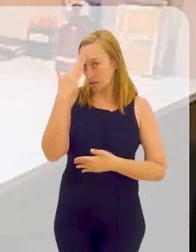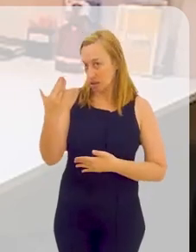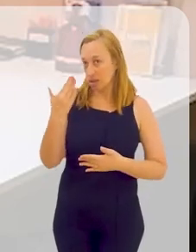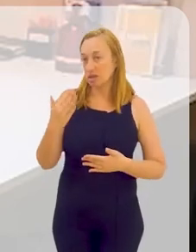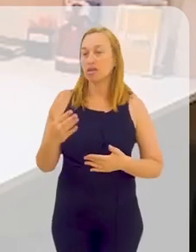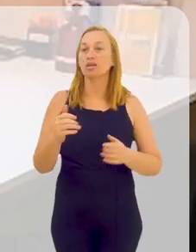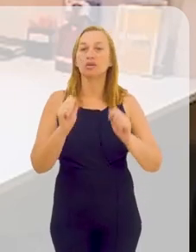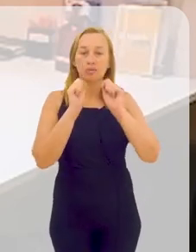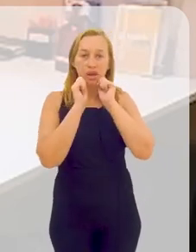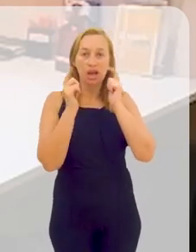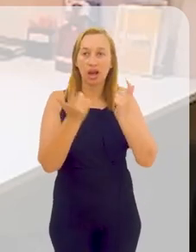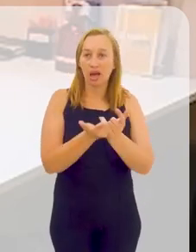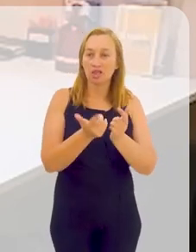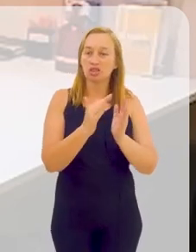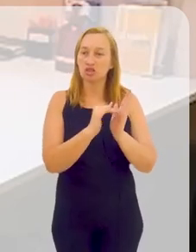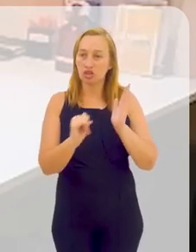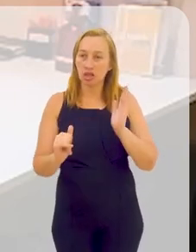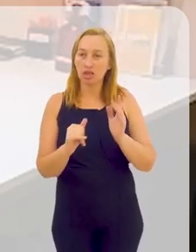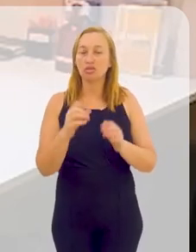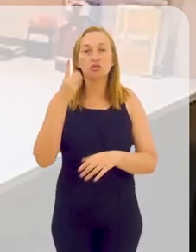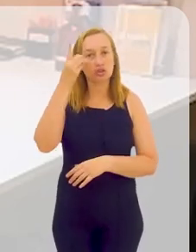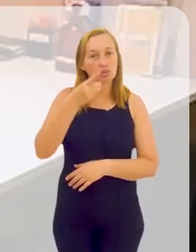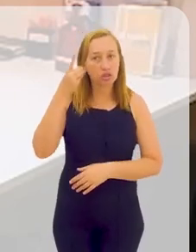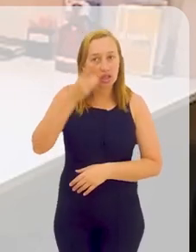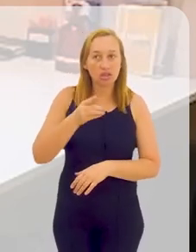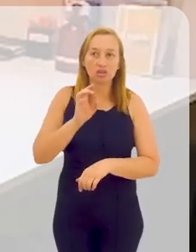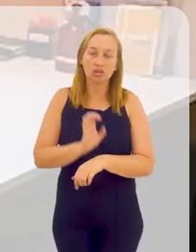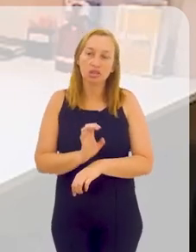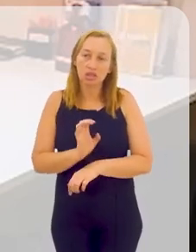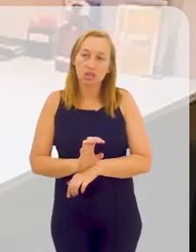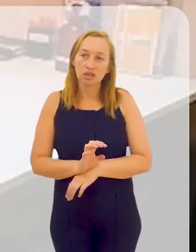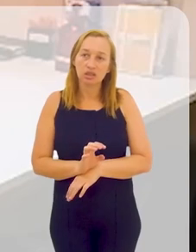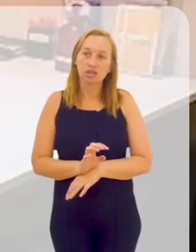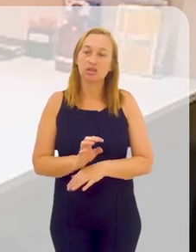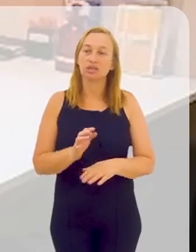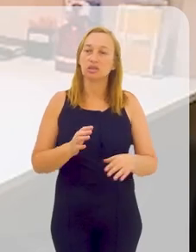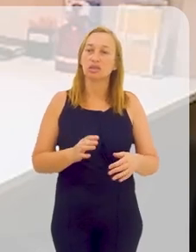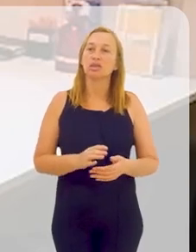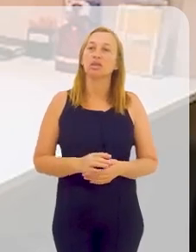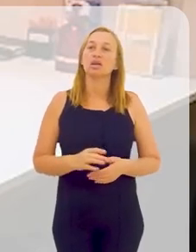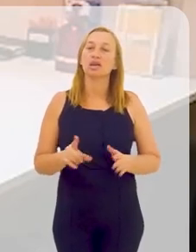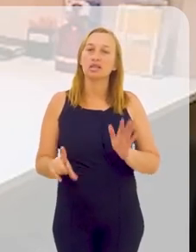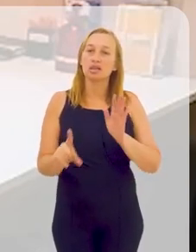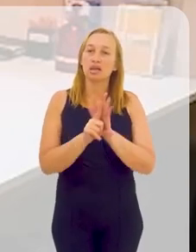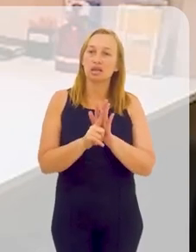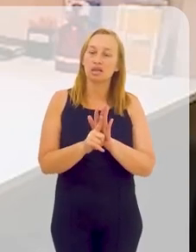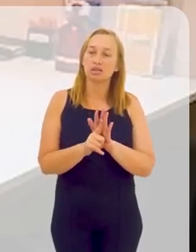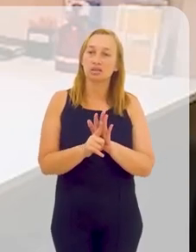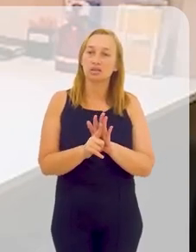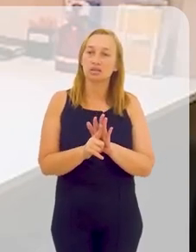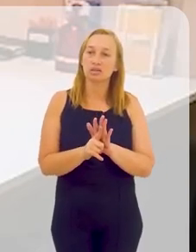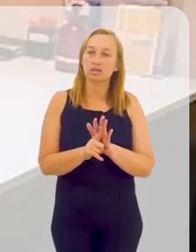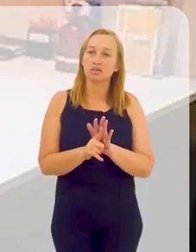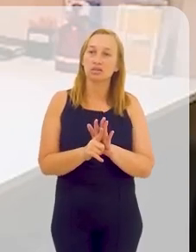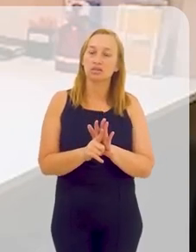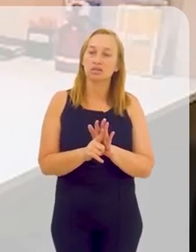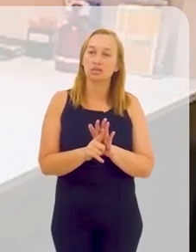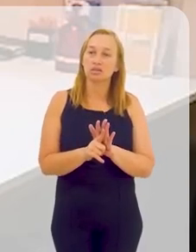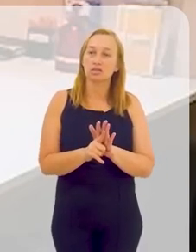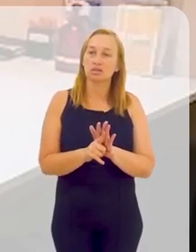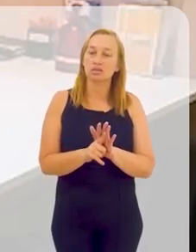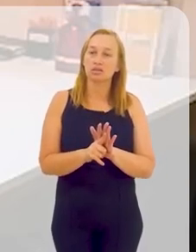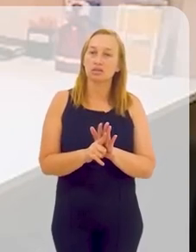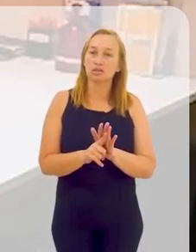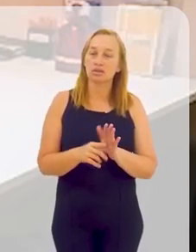grato pelo empenho protagonismo que os deputados estaduais tiveram para garantir que essa lei fosse